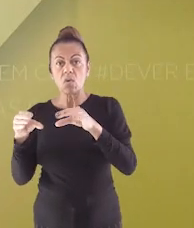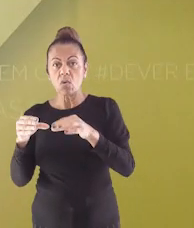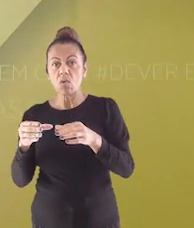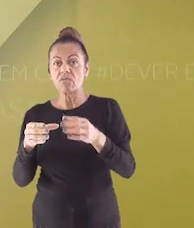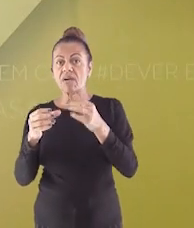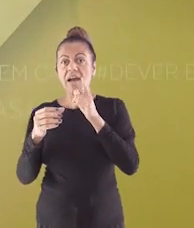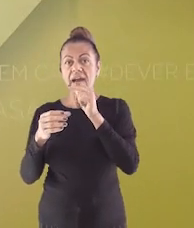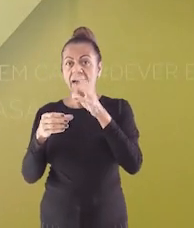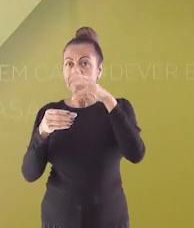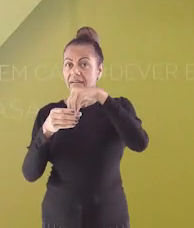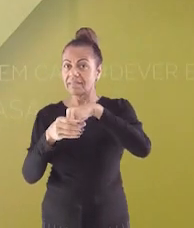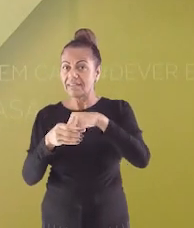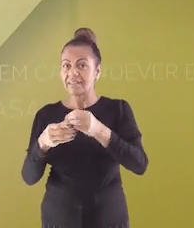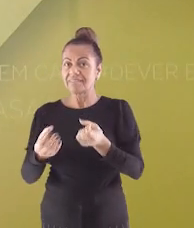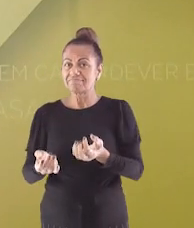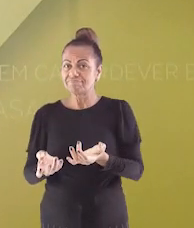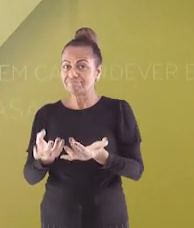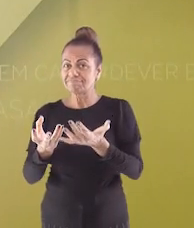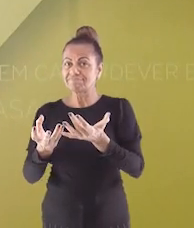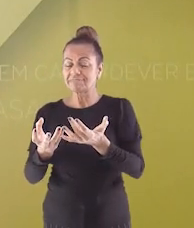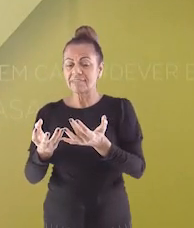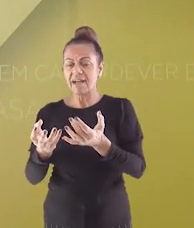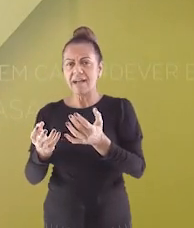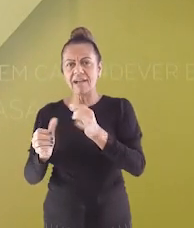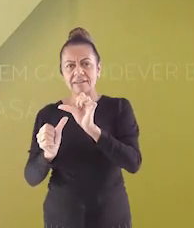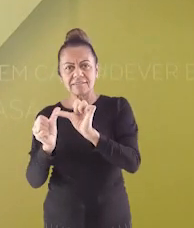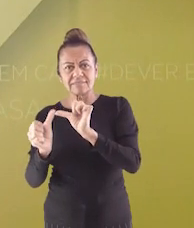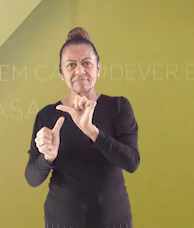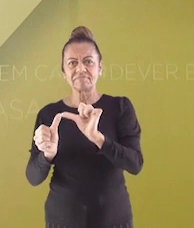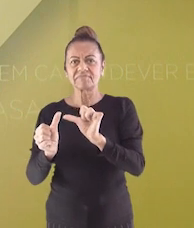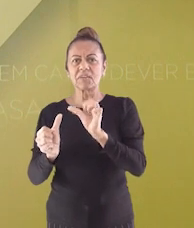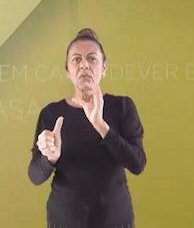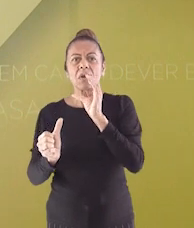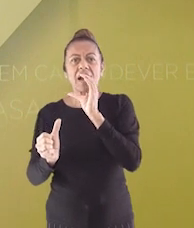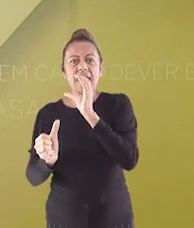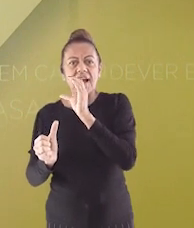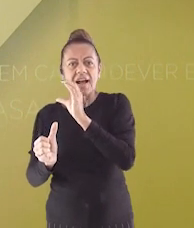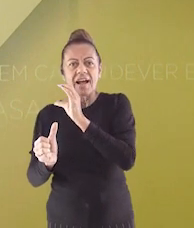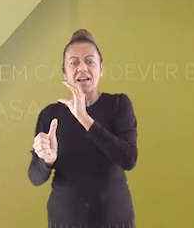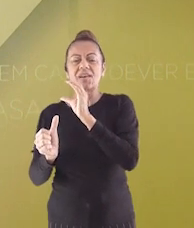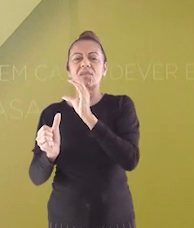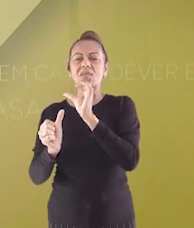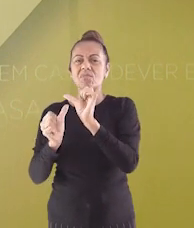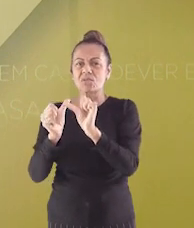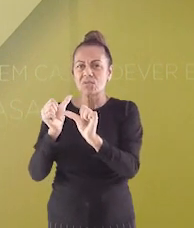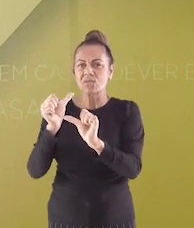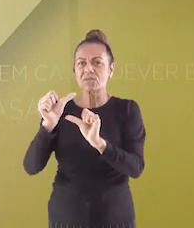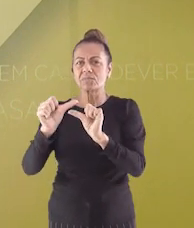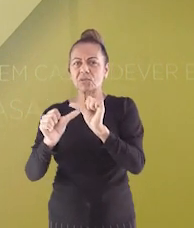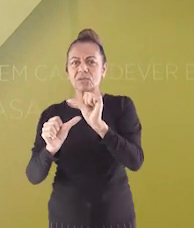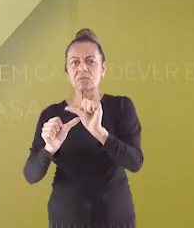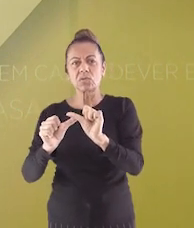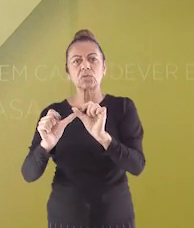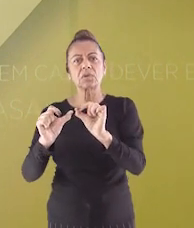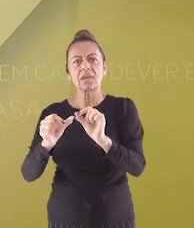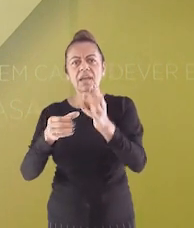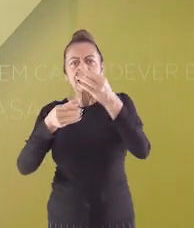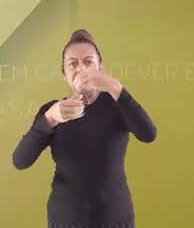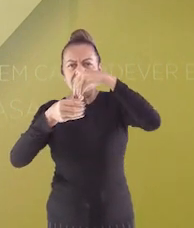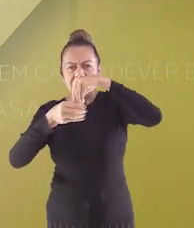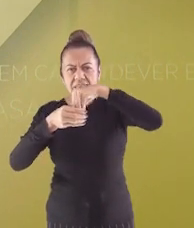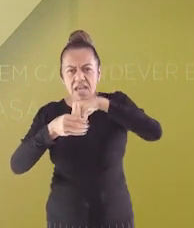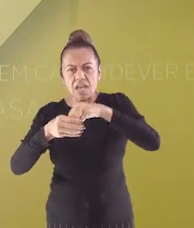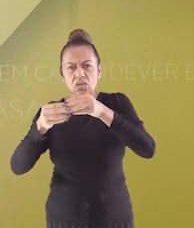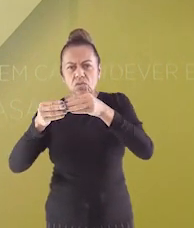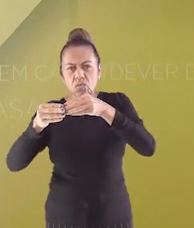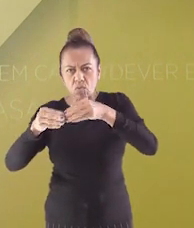Por que isso acontece? Bom, o calor do cozimento altera o arranjo dos átomos que formam